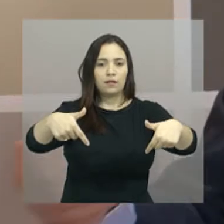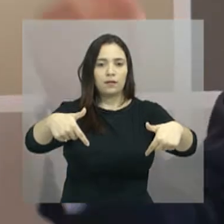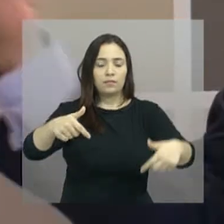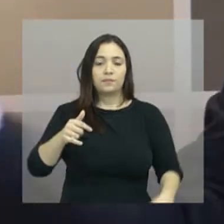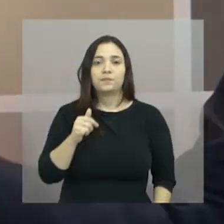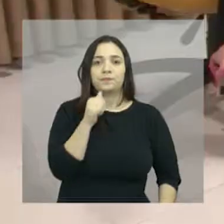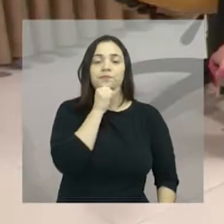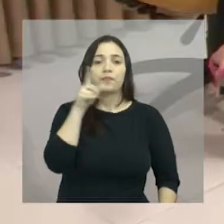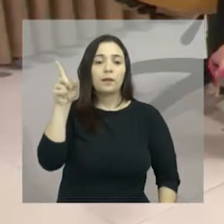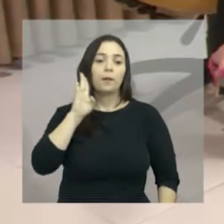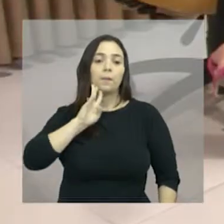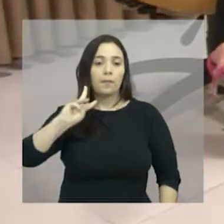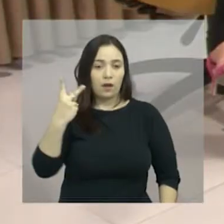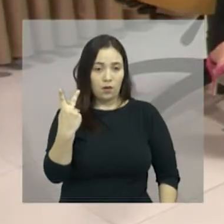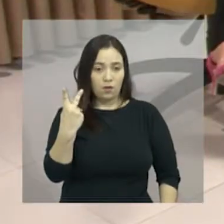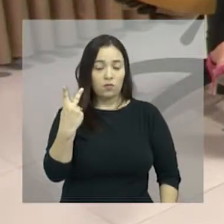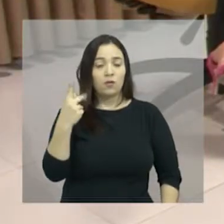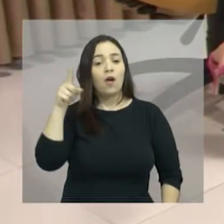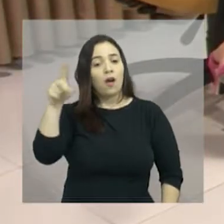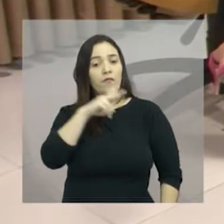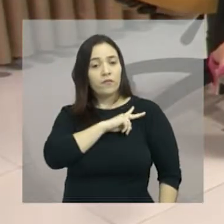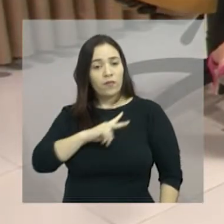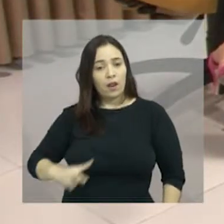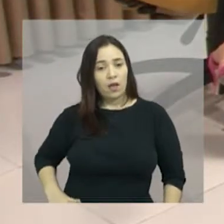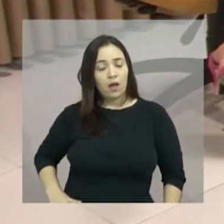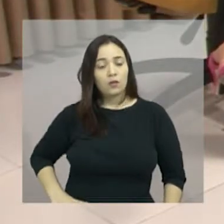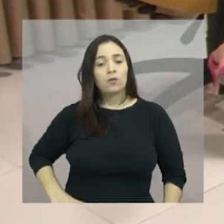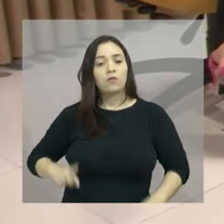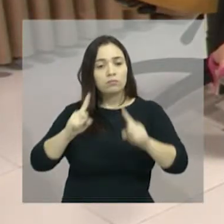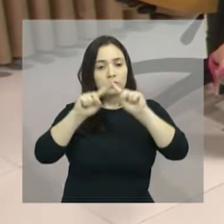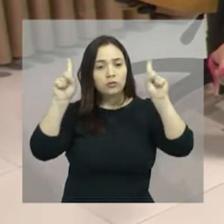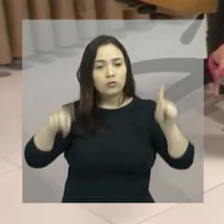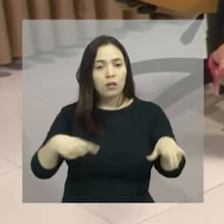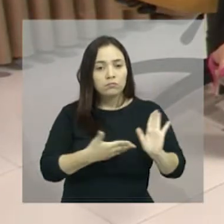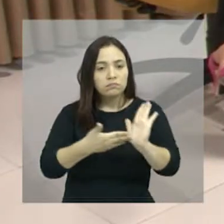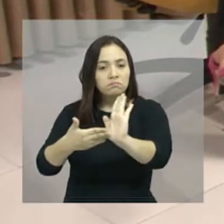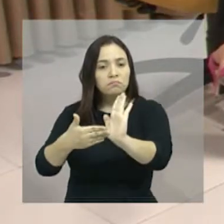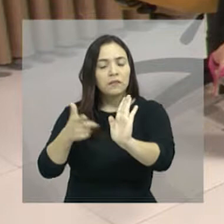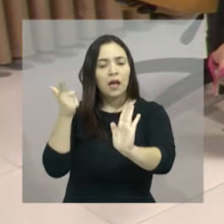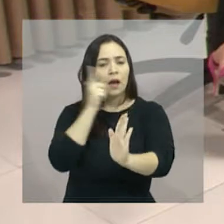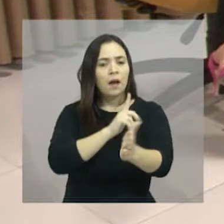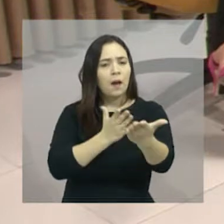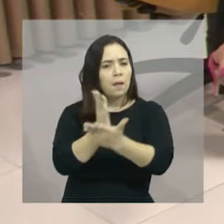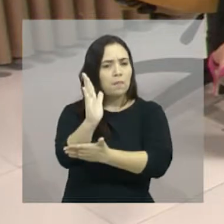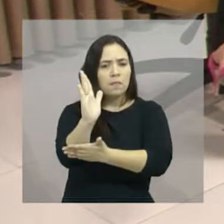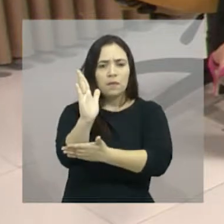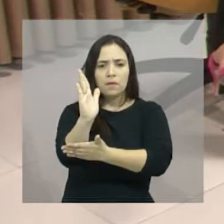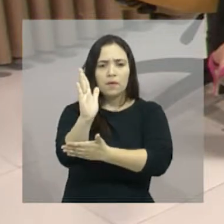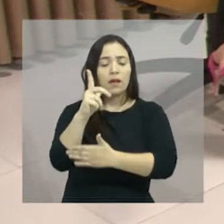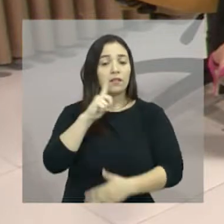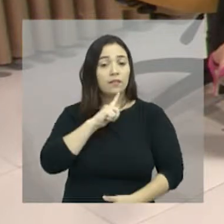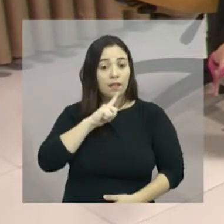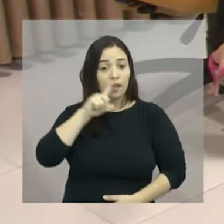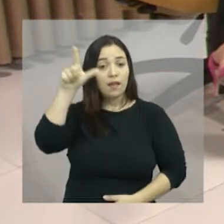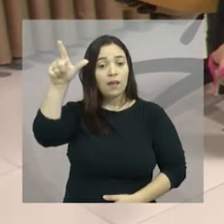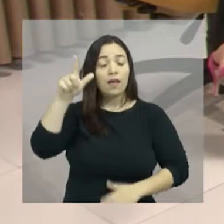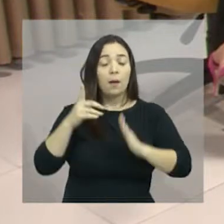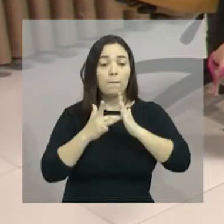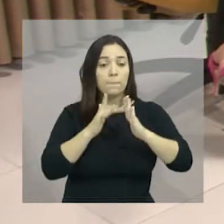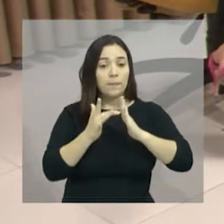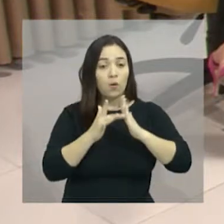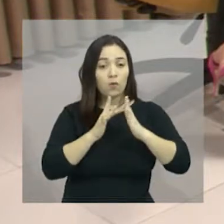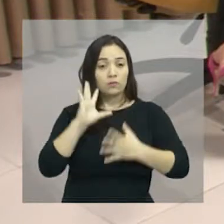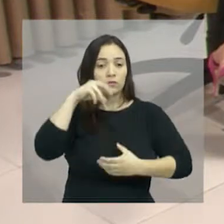Horizonte, um vereador como o senhor, fisioterapeuta, aprovou uma lei e Belo Horizonte inteira tem fisioterapia no PSF. Então